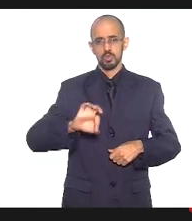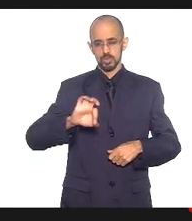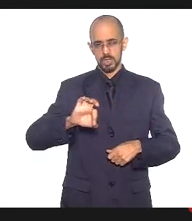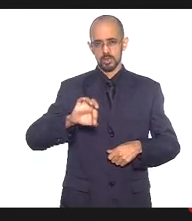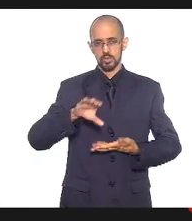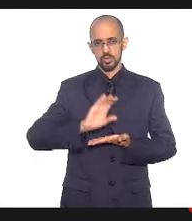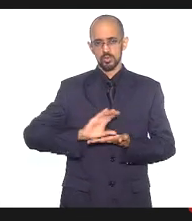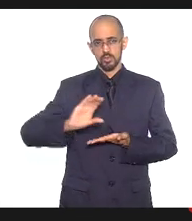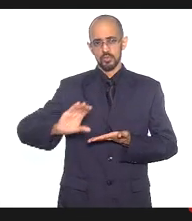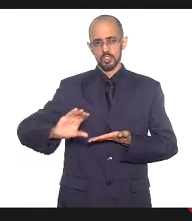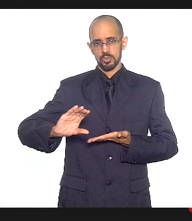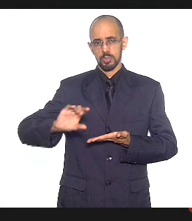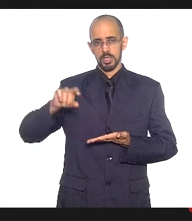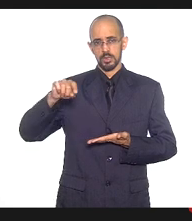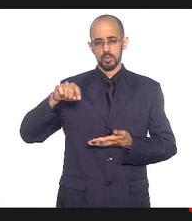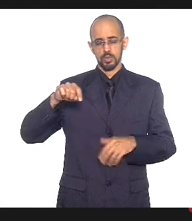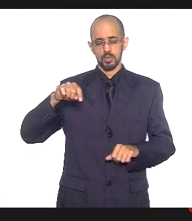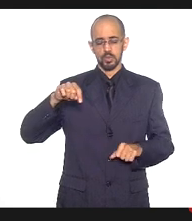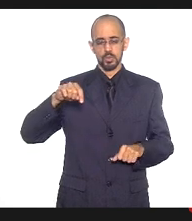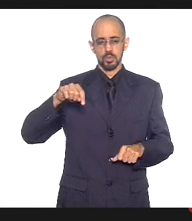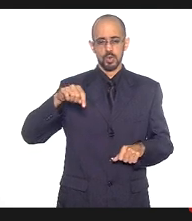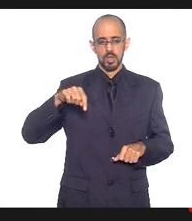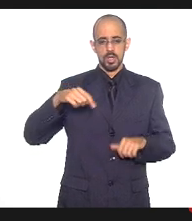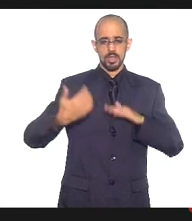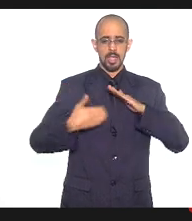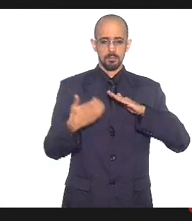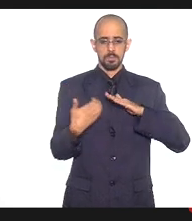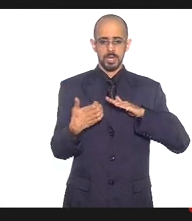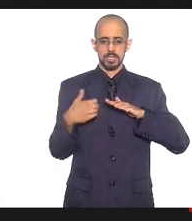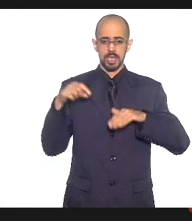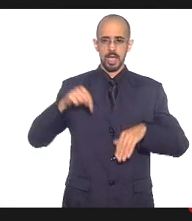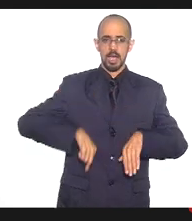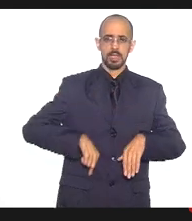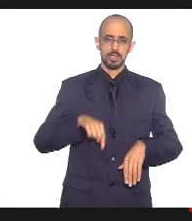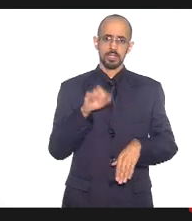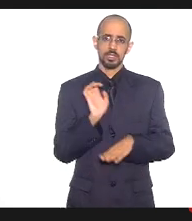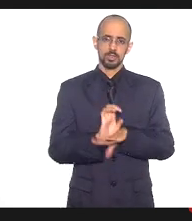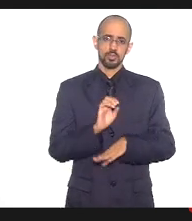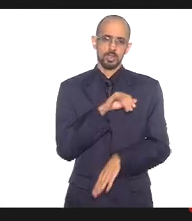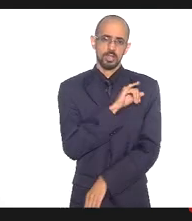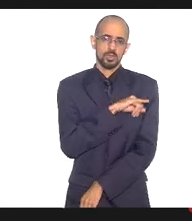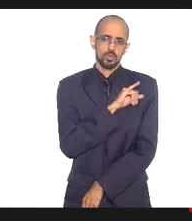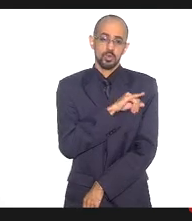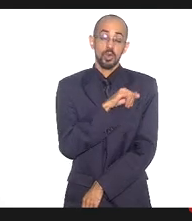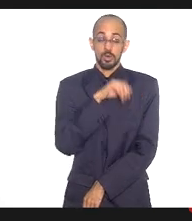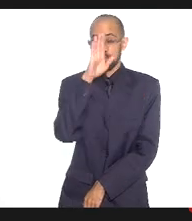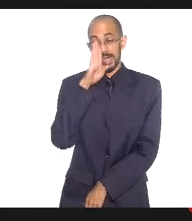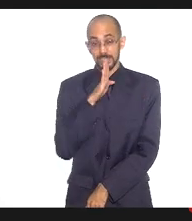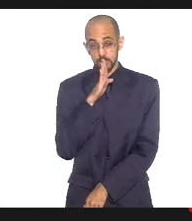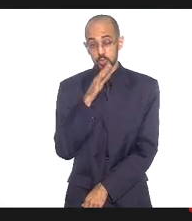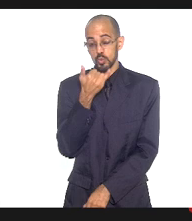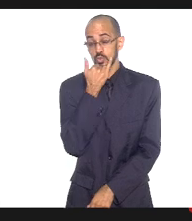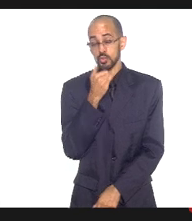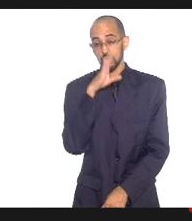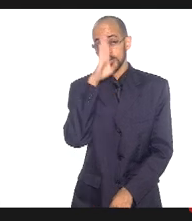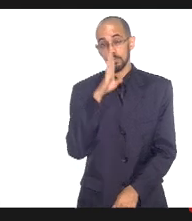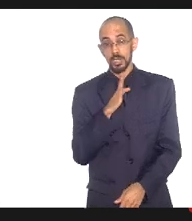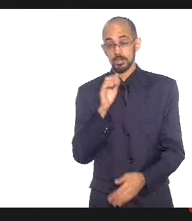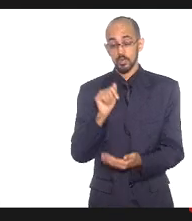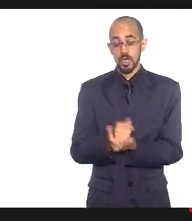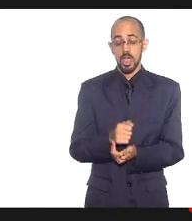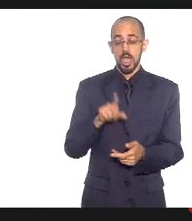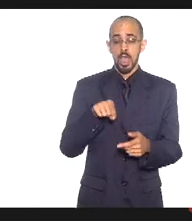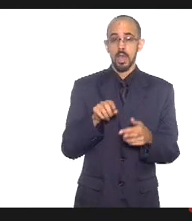nesses últimos, desde a presença da Galp, da Petrogal Brasil aqui no Brasil, refere-se aos projetos de Tupi